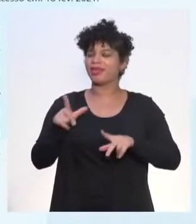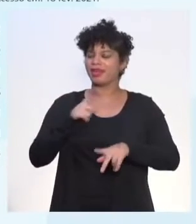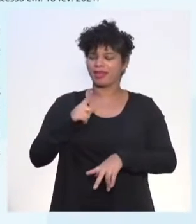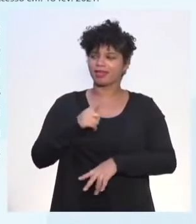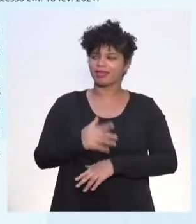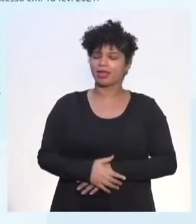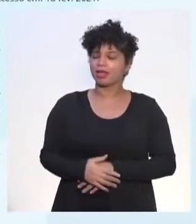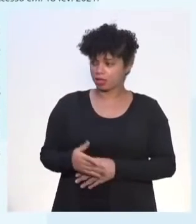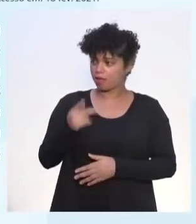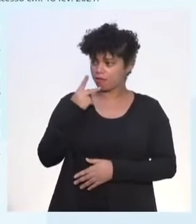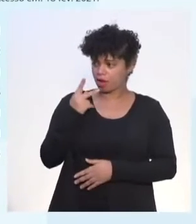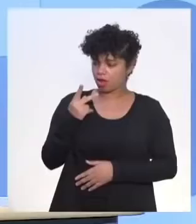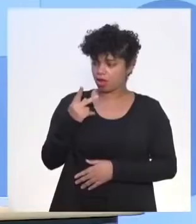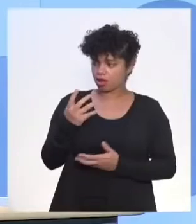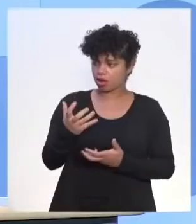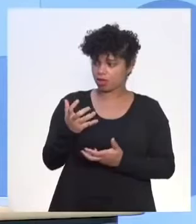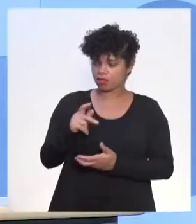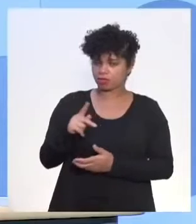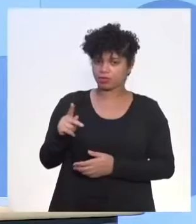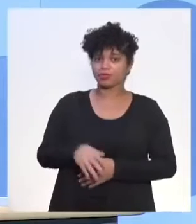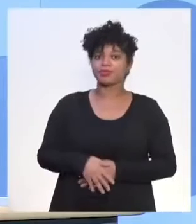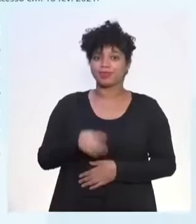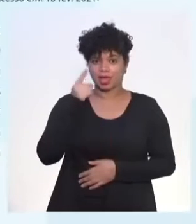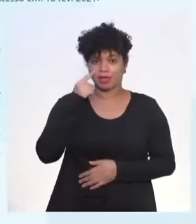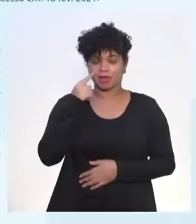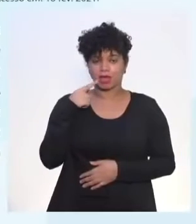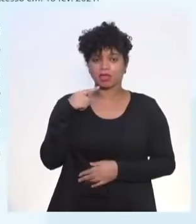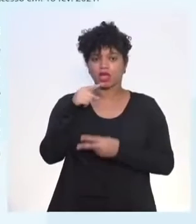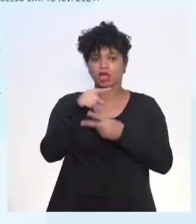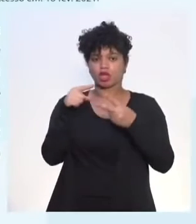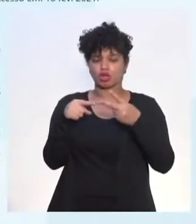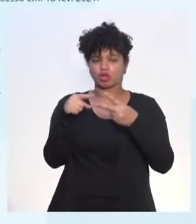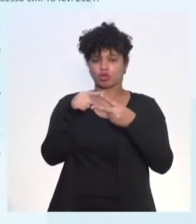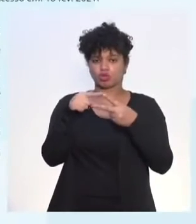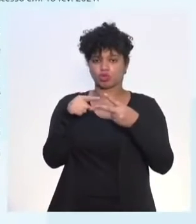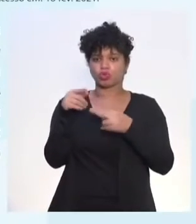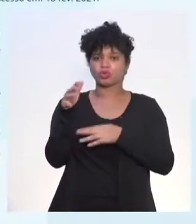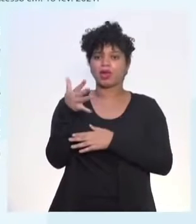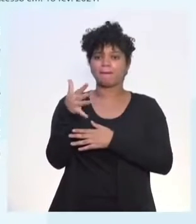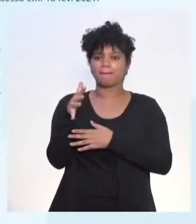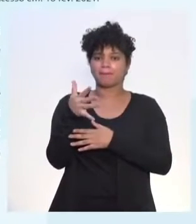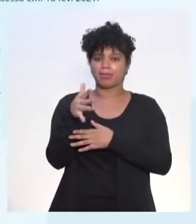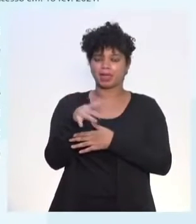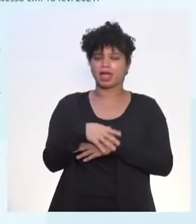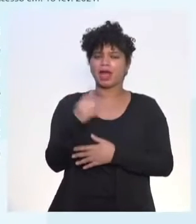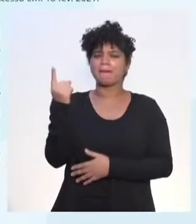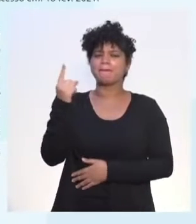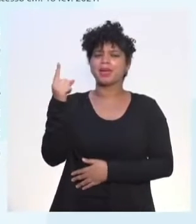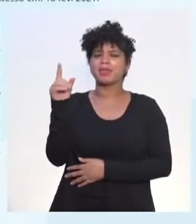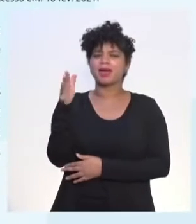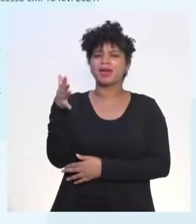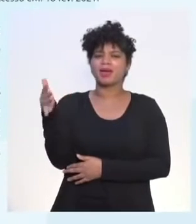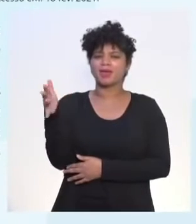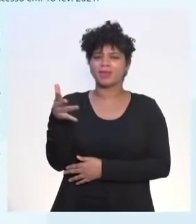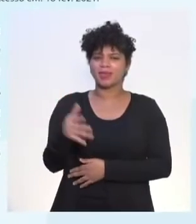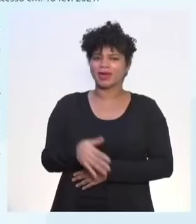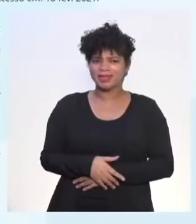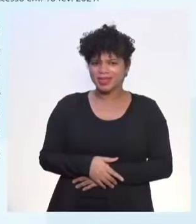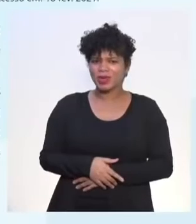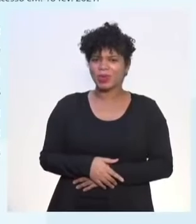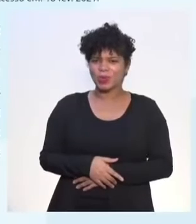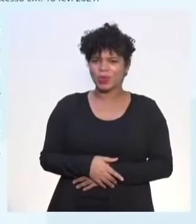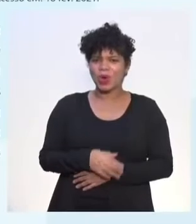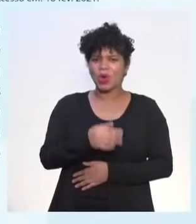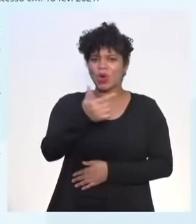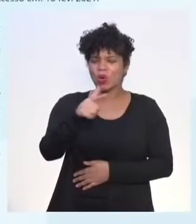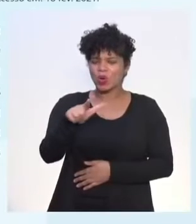professora Luísa? Então vamos lá, vocês estão vendo aí na imagem, vou pedir para voltar de novo. Olha essa primeira bandeira, que é muito parecida com